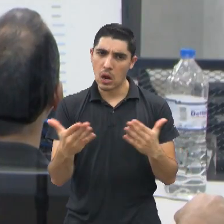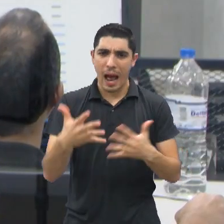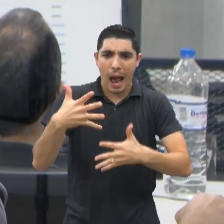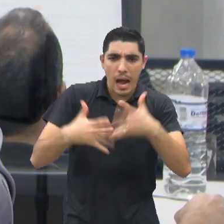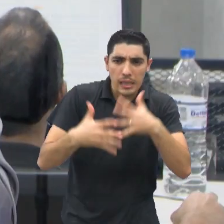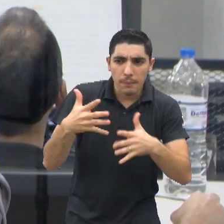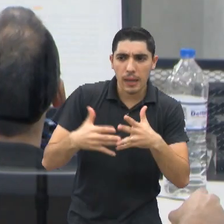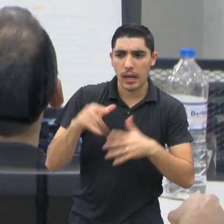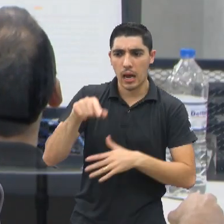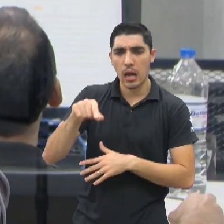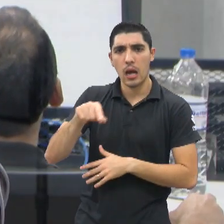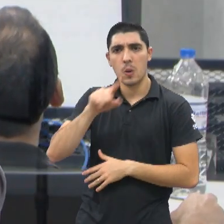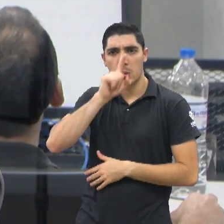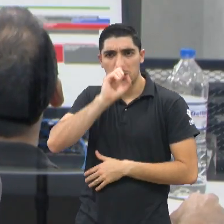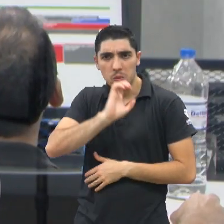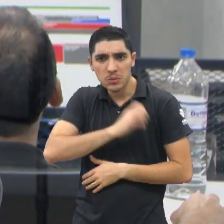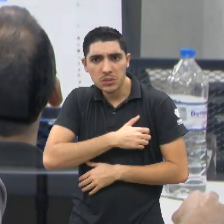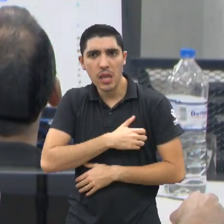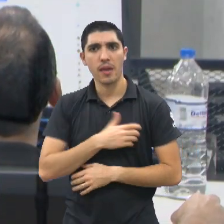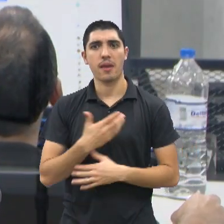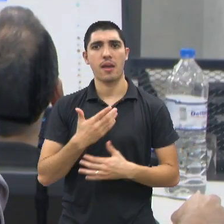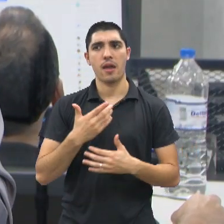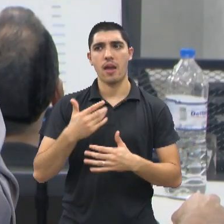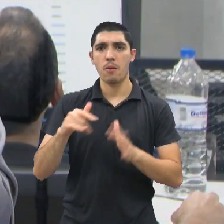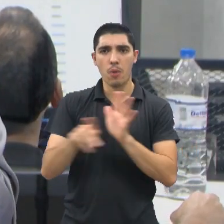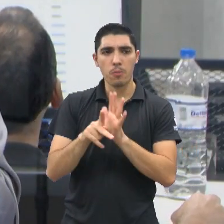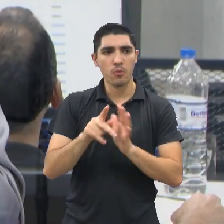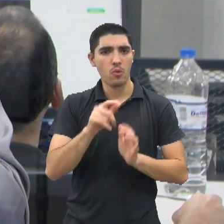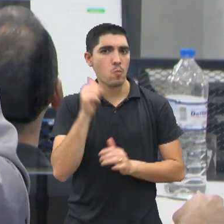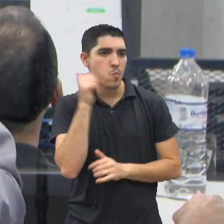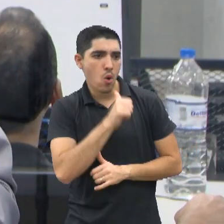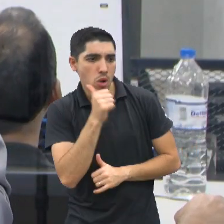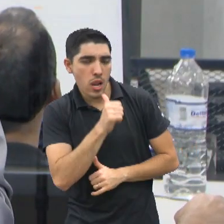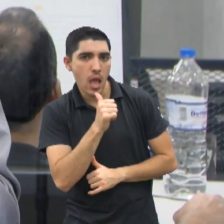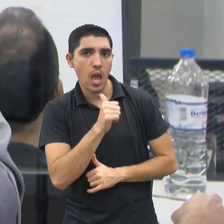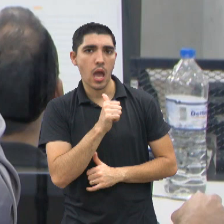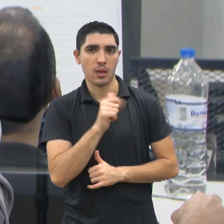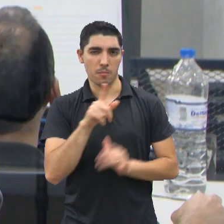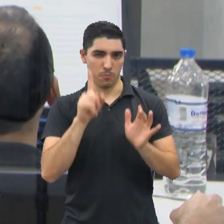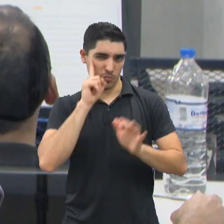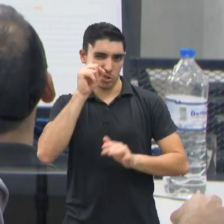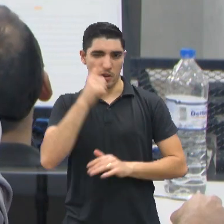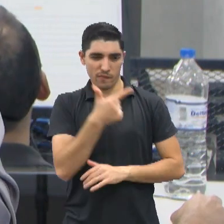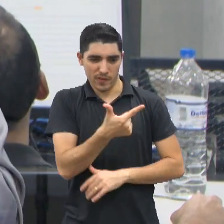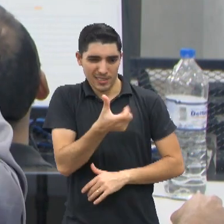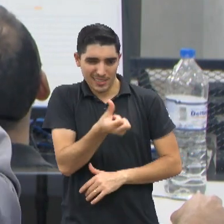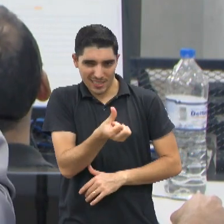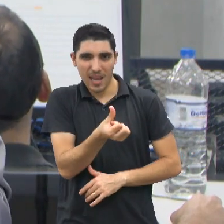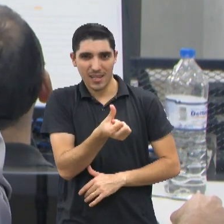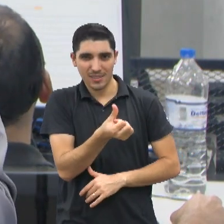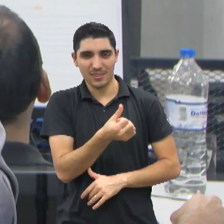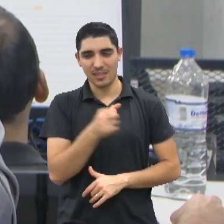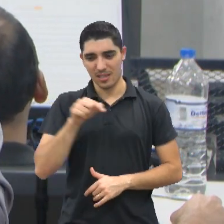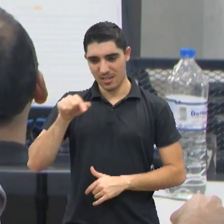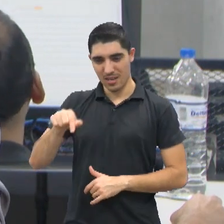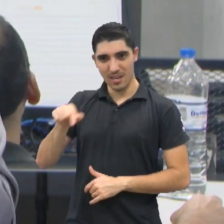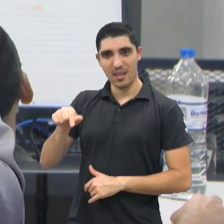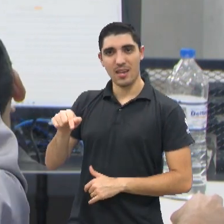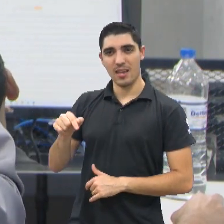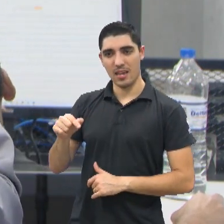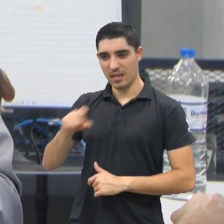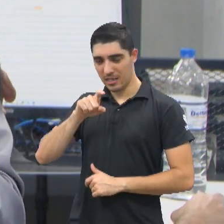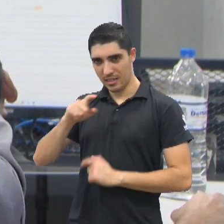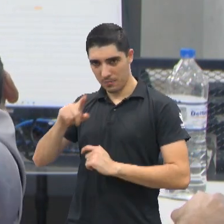em nada o jogo do São José futebol feminino que no dia 26 enfrenta a equipe do Santos pelo jogo